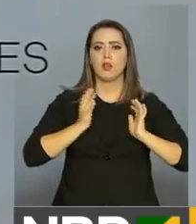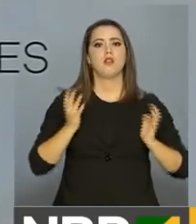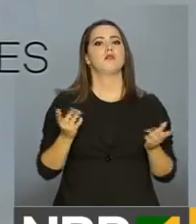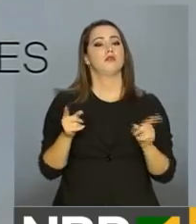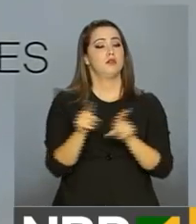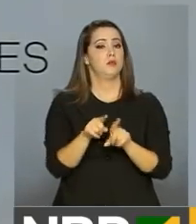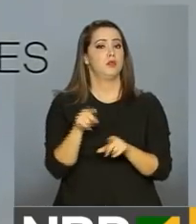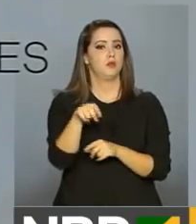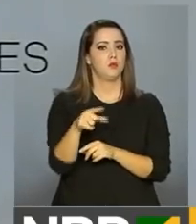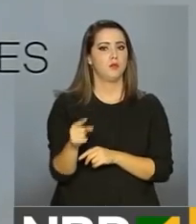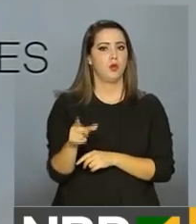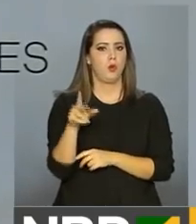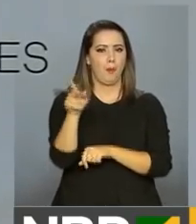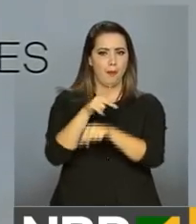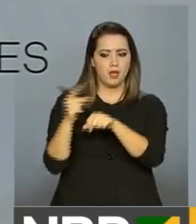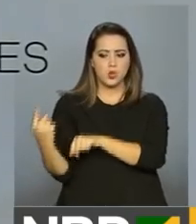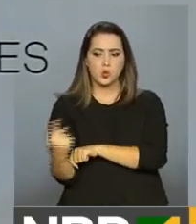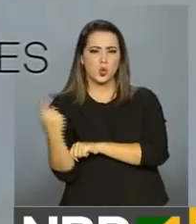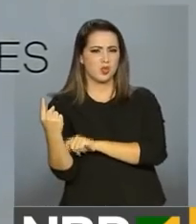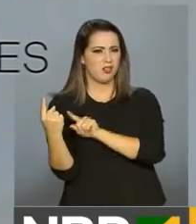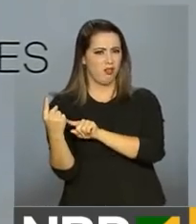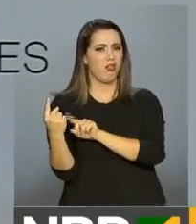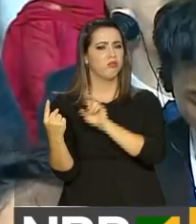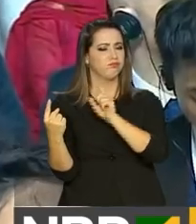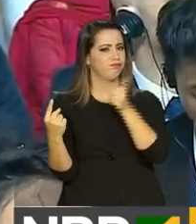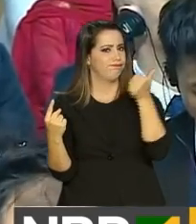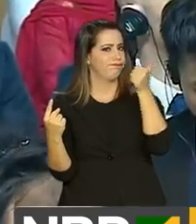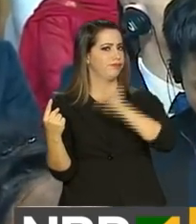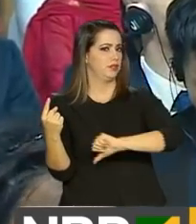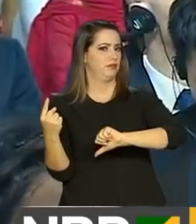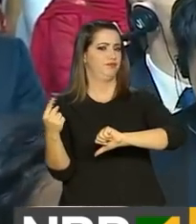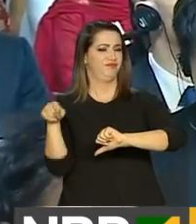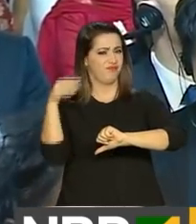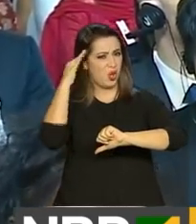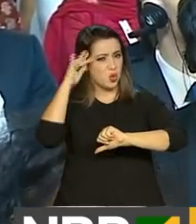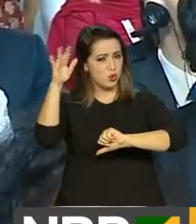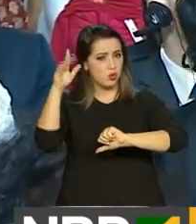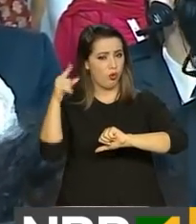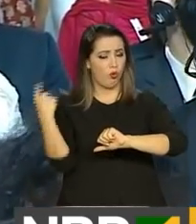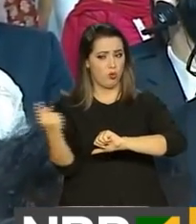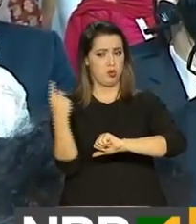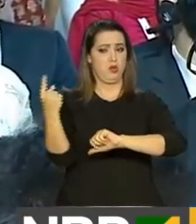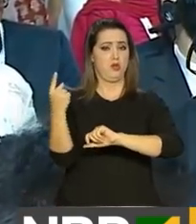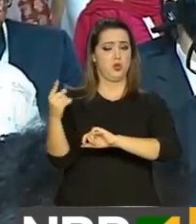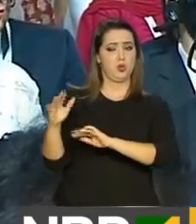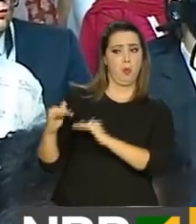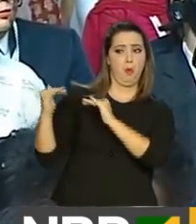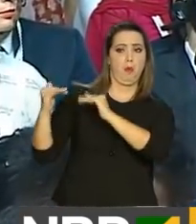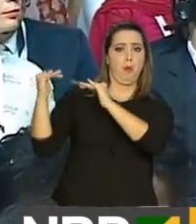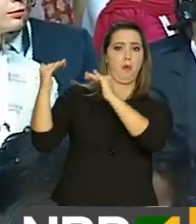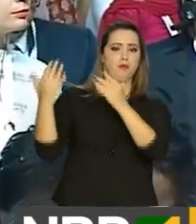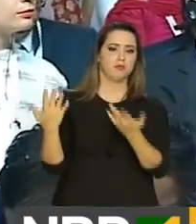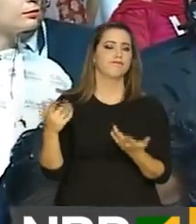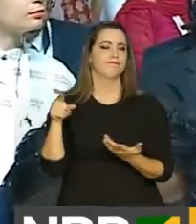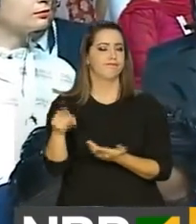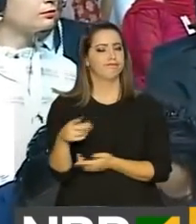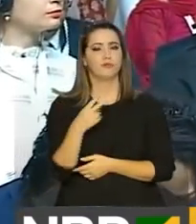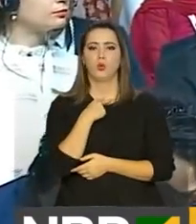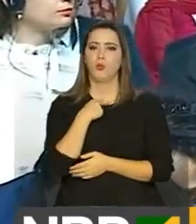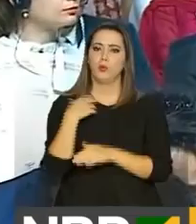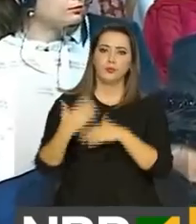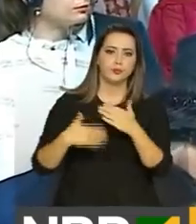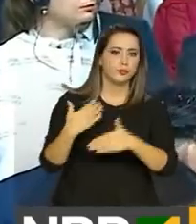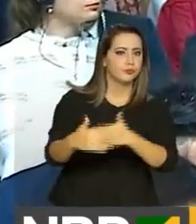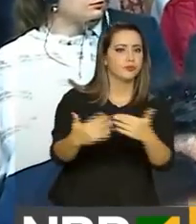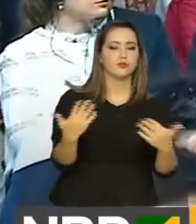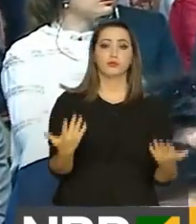o isolamento não é solução. É ilusório pensar que o protecionismo seja caminho sustentável para o